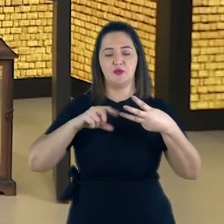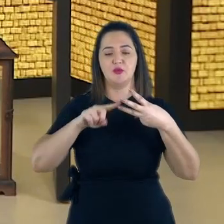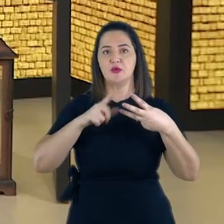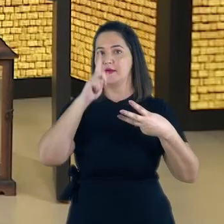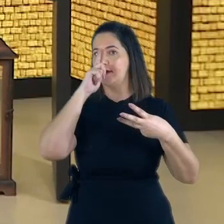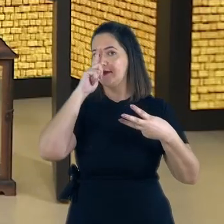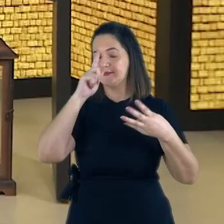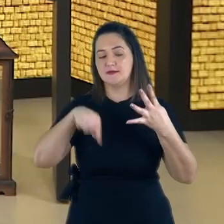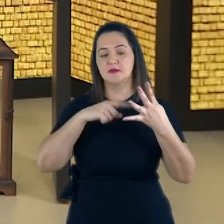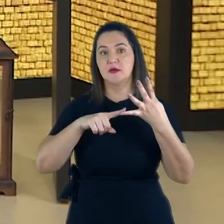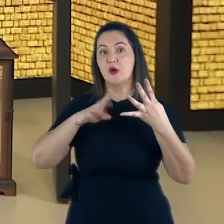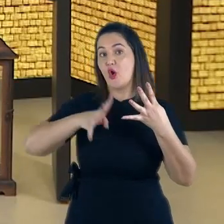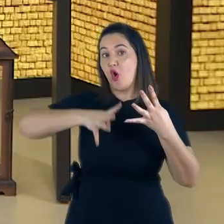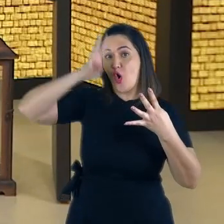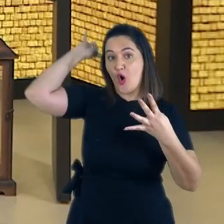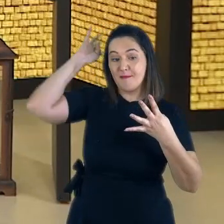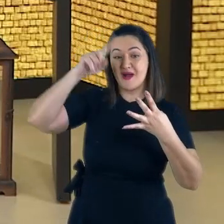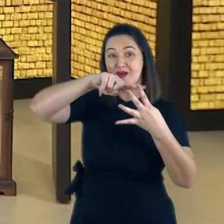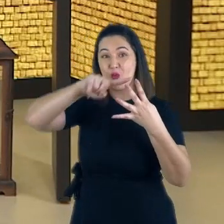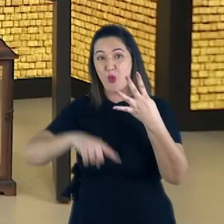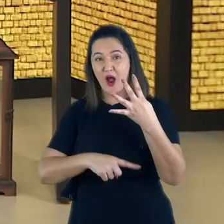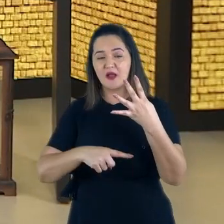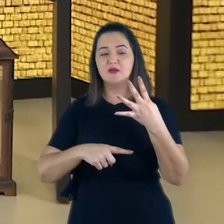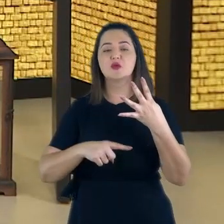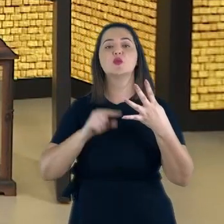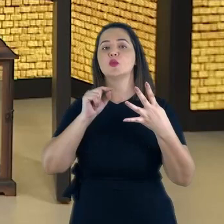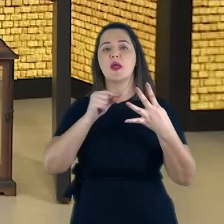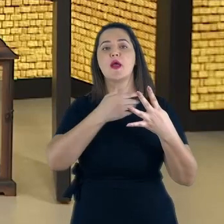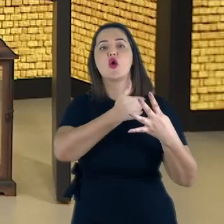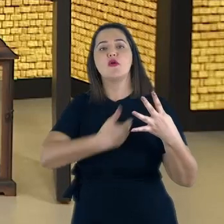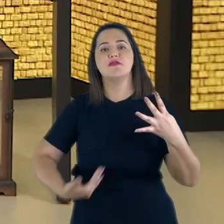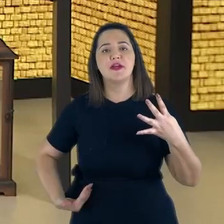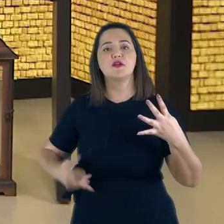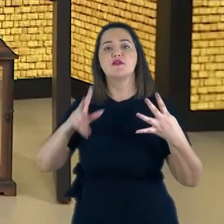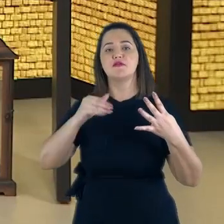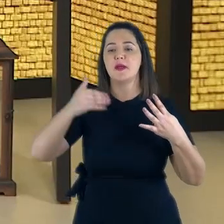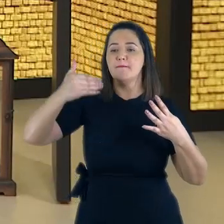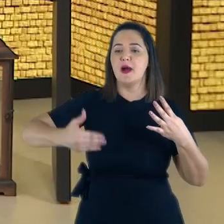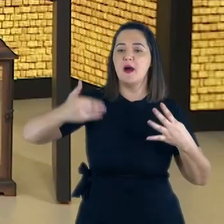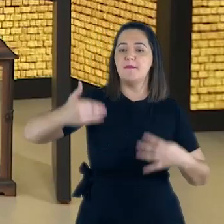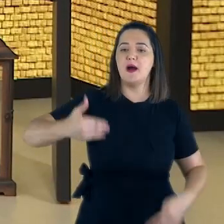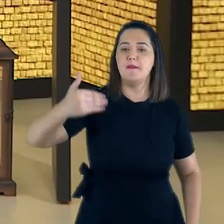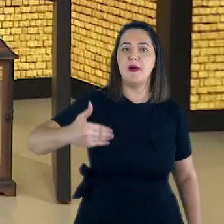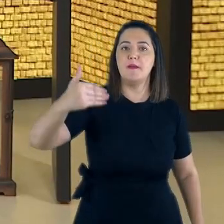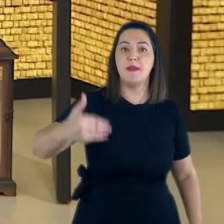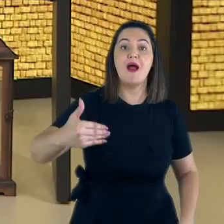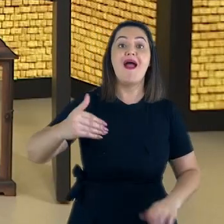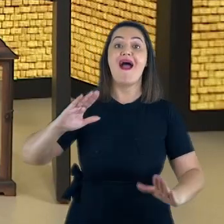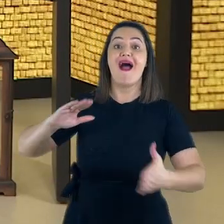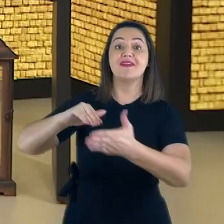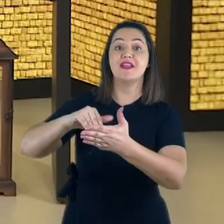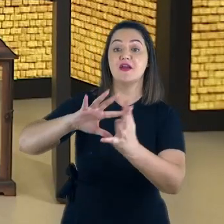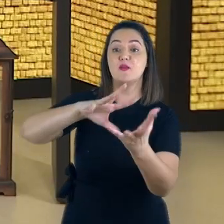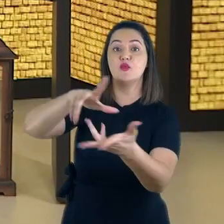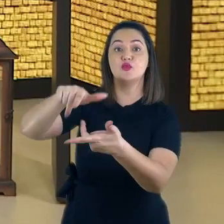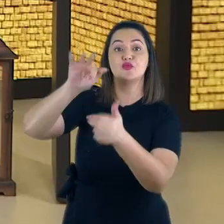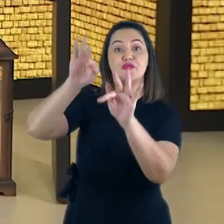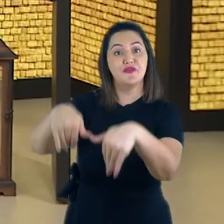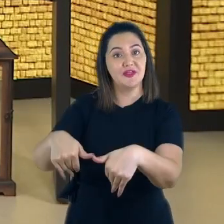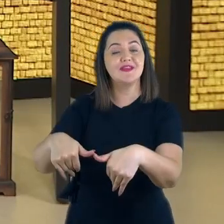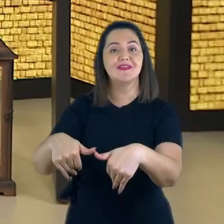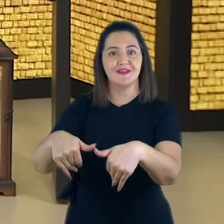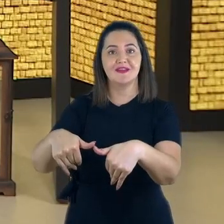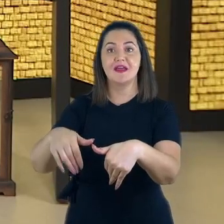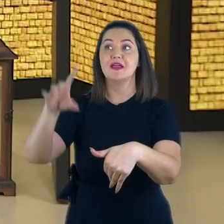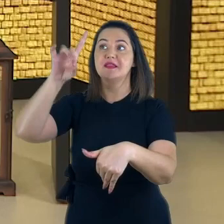Roma. Todas essas deveriam estender até o fim dos tempos, até o estabelecimento eterno do reino de Deus,